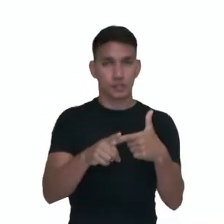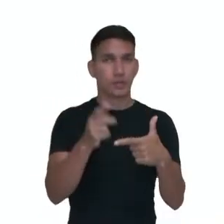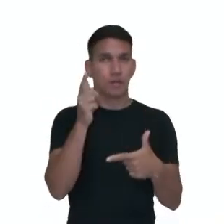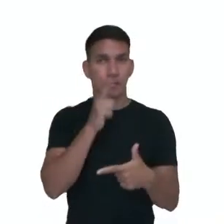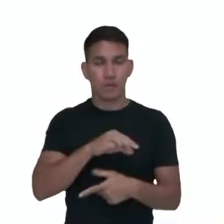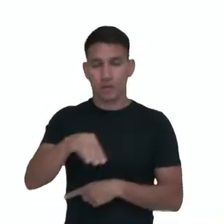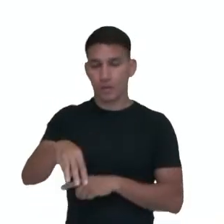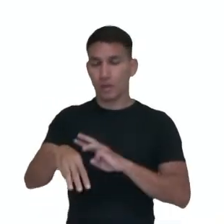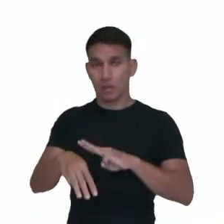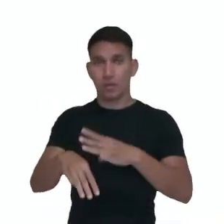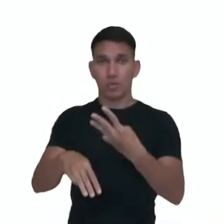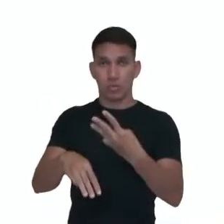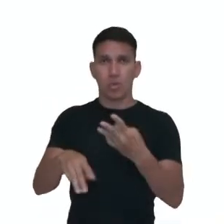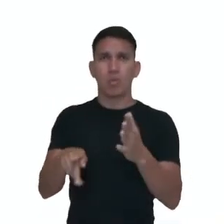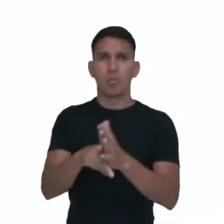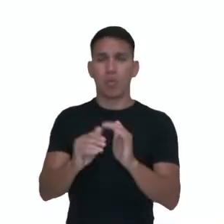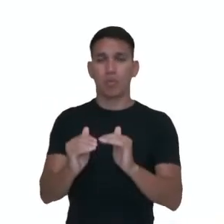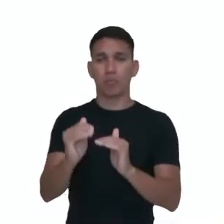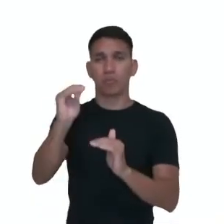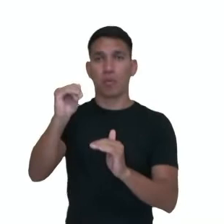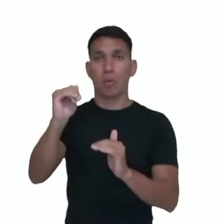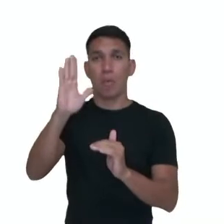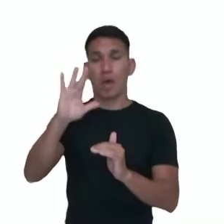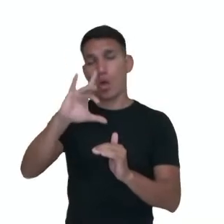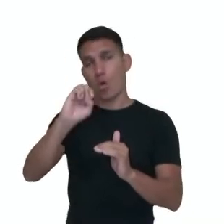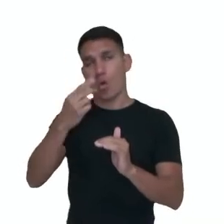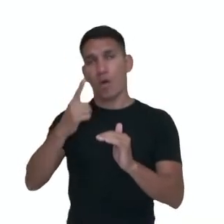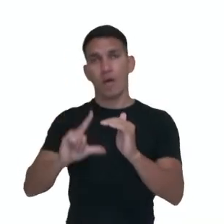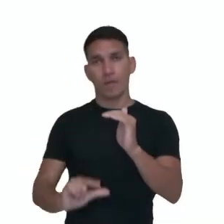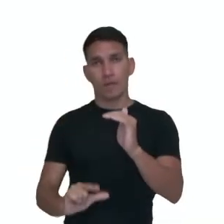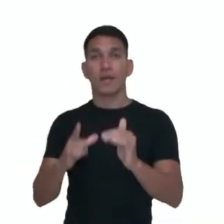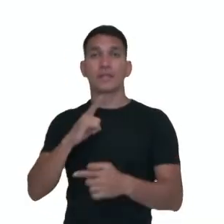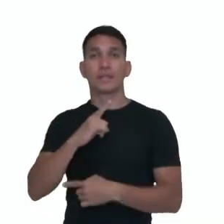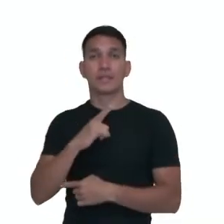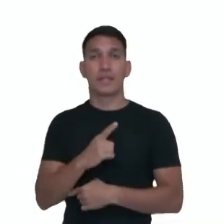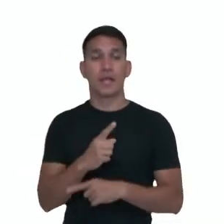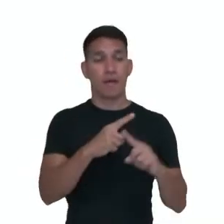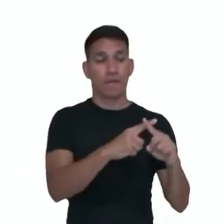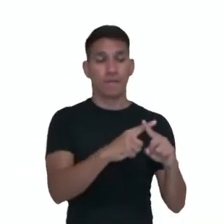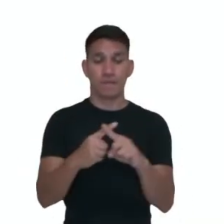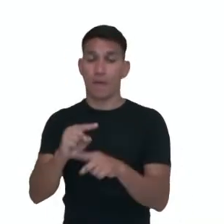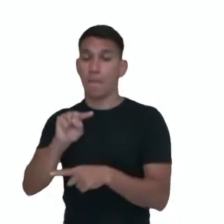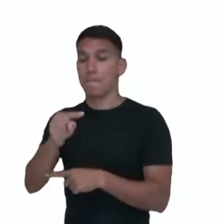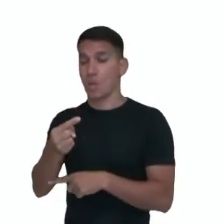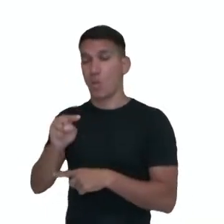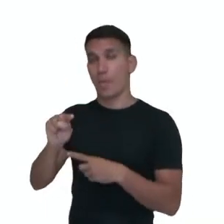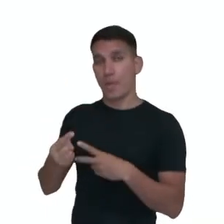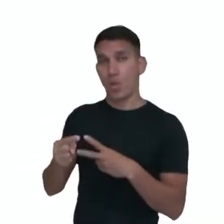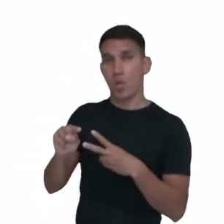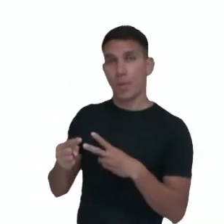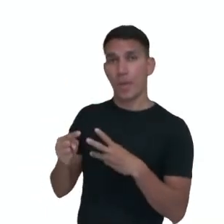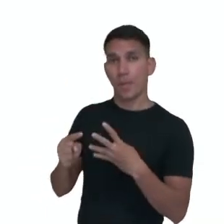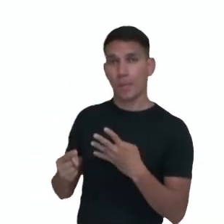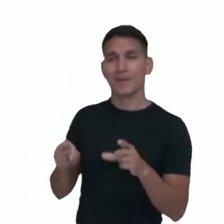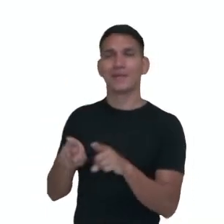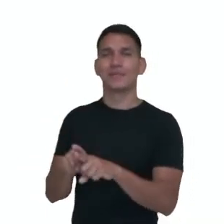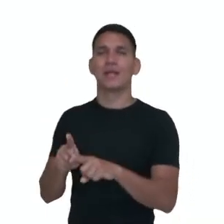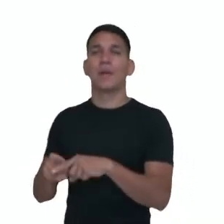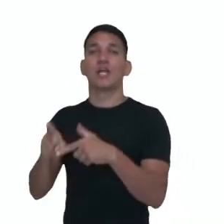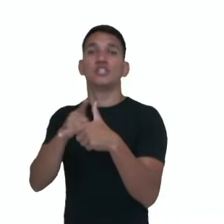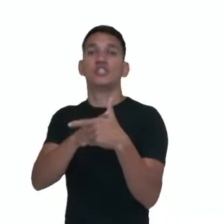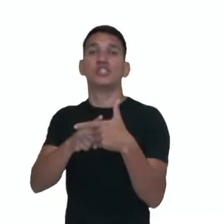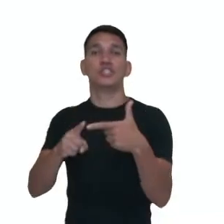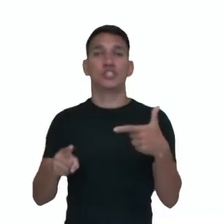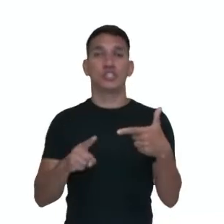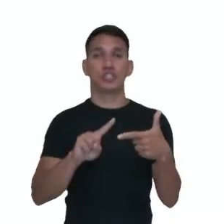né, os maiores e os menores, e aí a gente tem multiplicando por 1.000, né, nesse sentido, e dividindo por 1.000